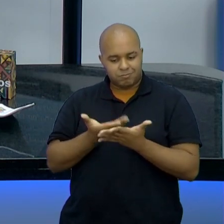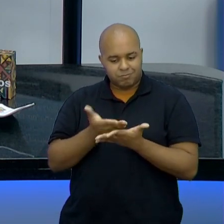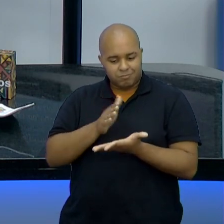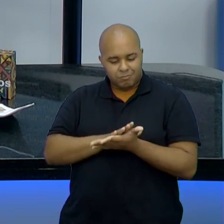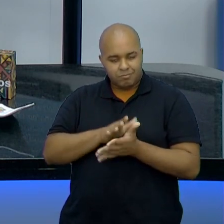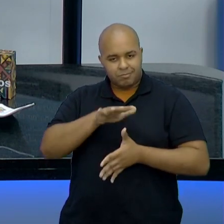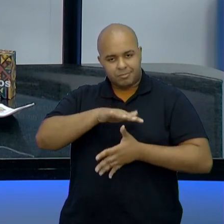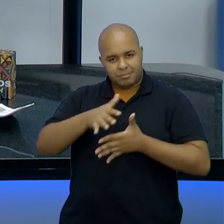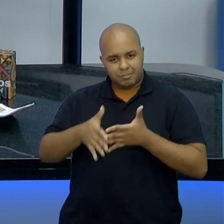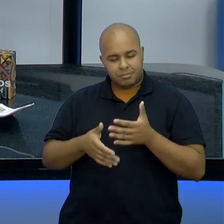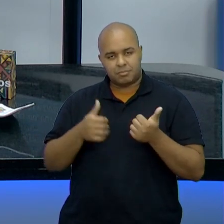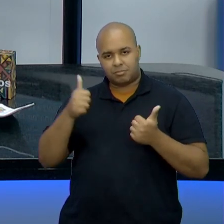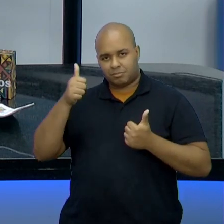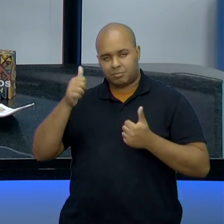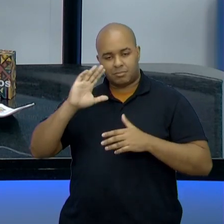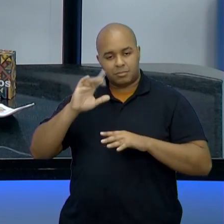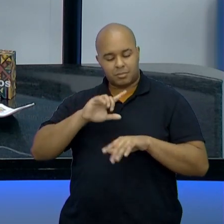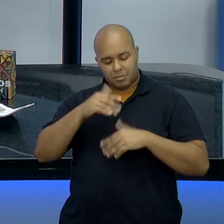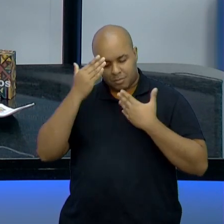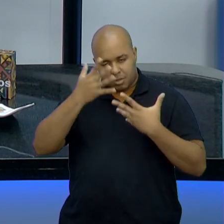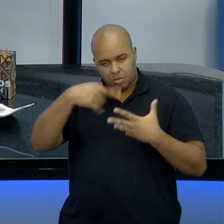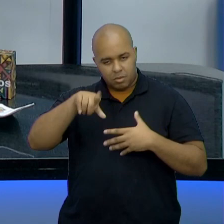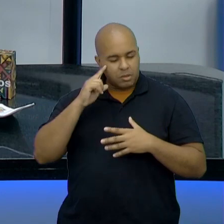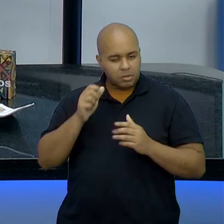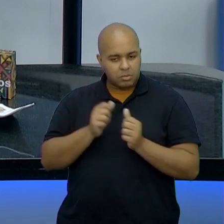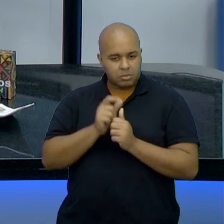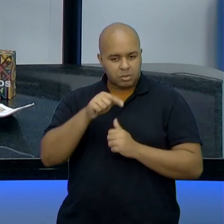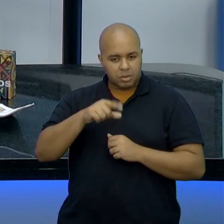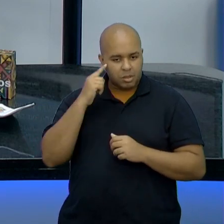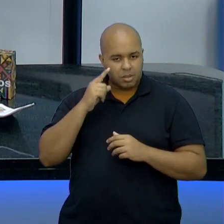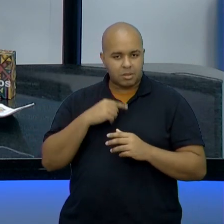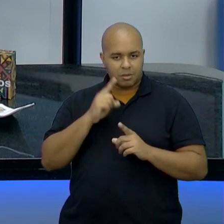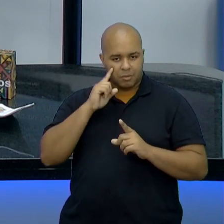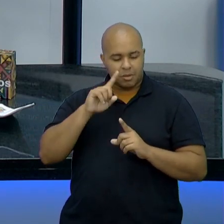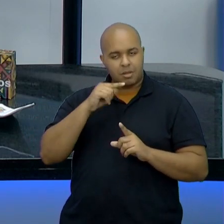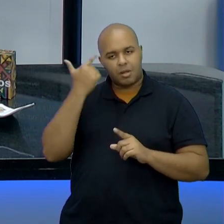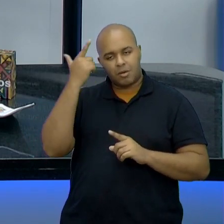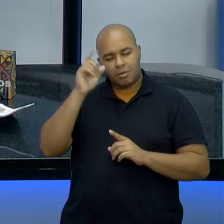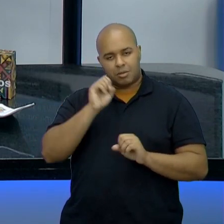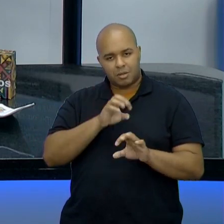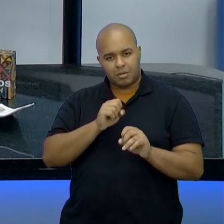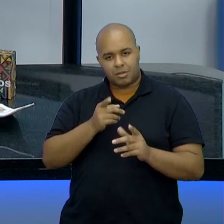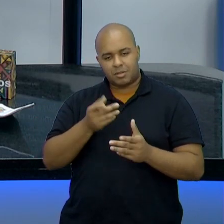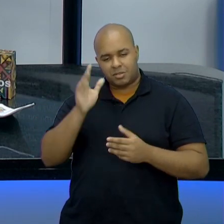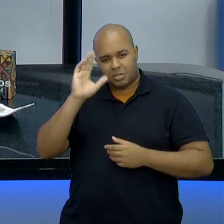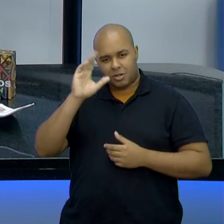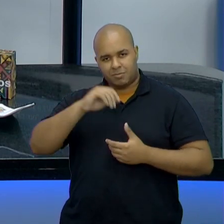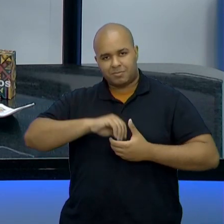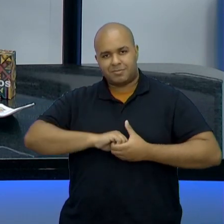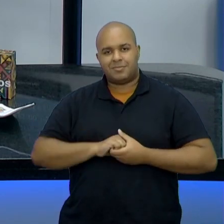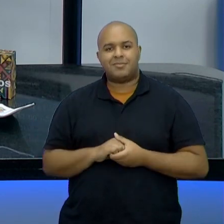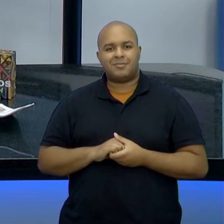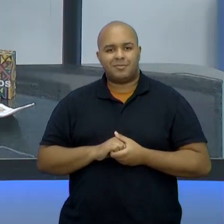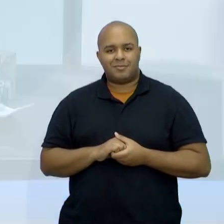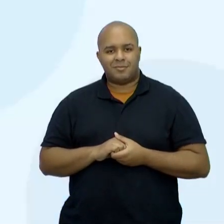para as Libras. E agradecer a todos vocês que estiveram conosco. Nos vemos na próxima aula. Até lá!